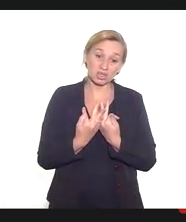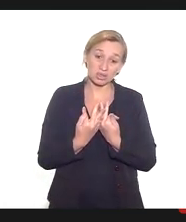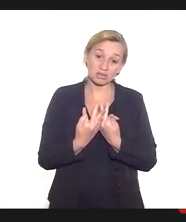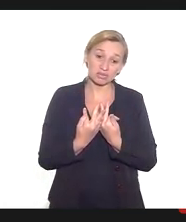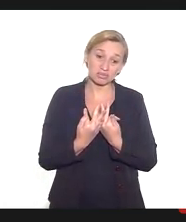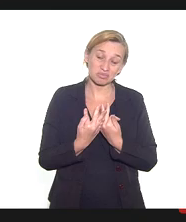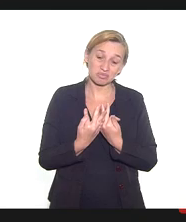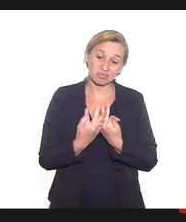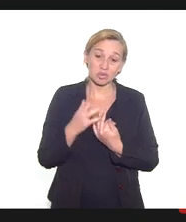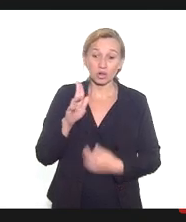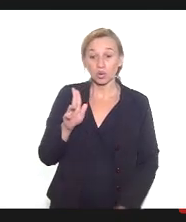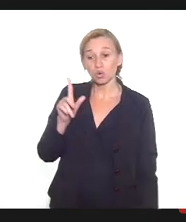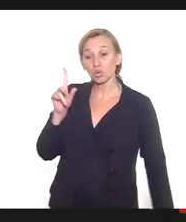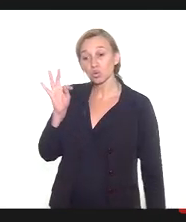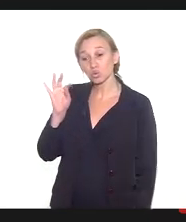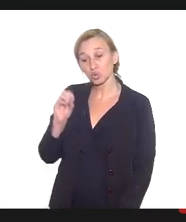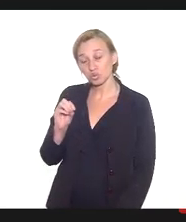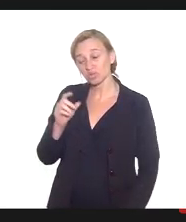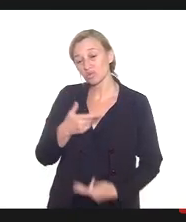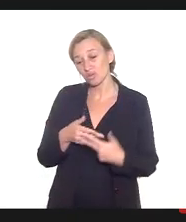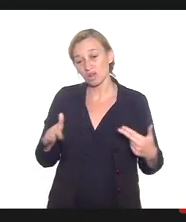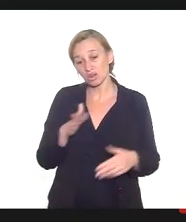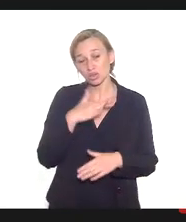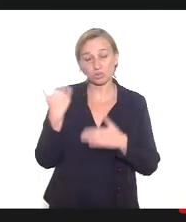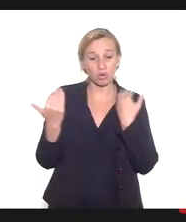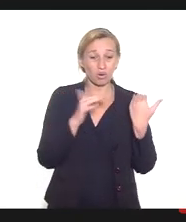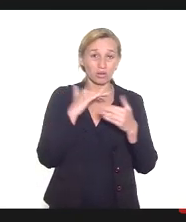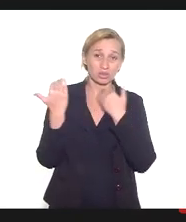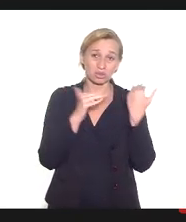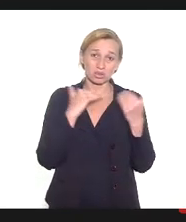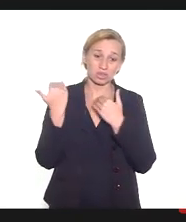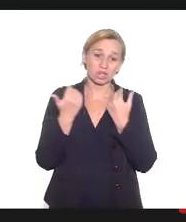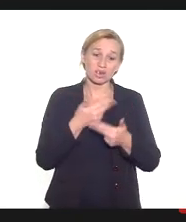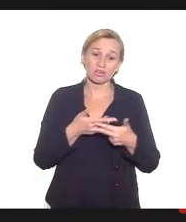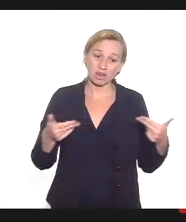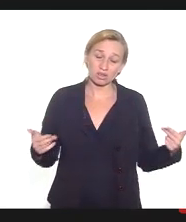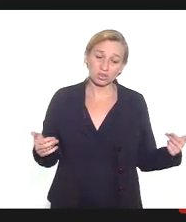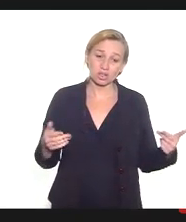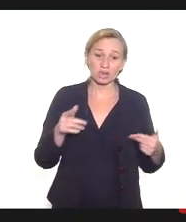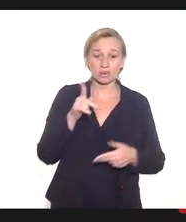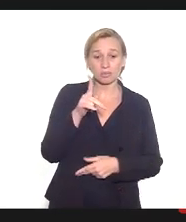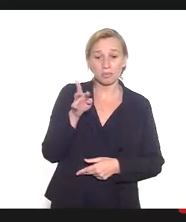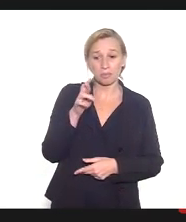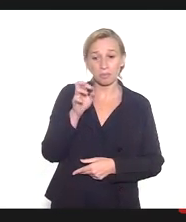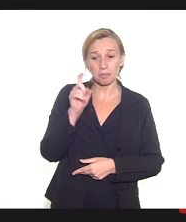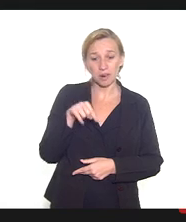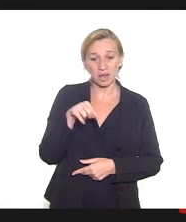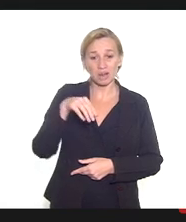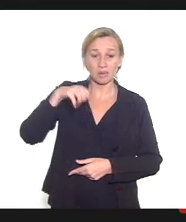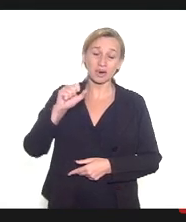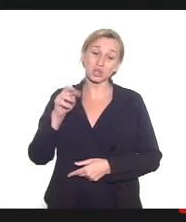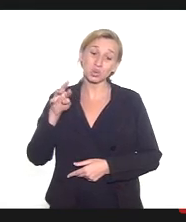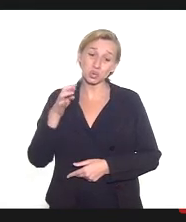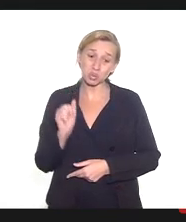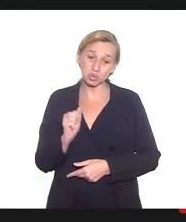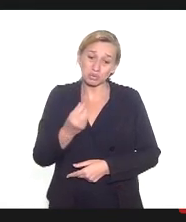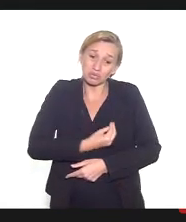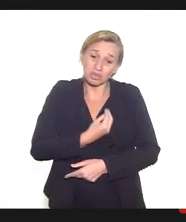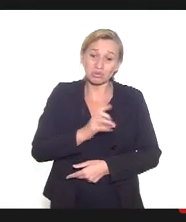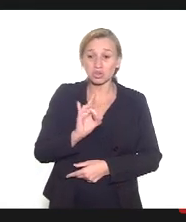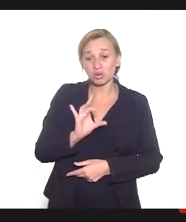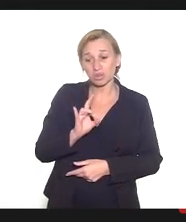Rastro na Legião liófilo na covid-19 muitos deles prematuros e sobrevivem a mãe e